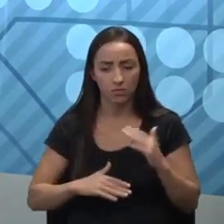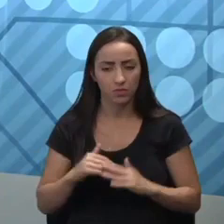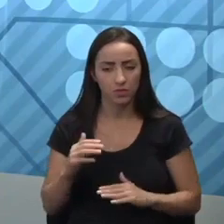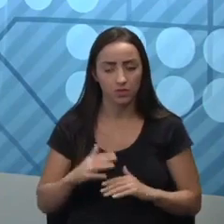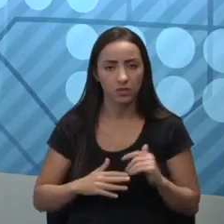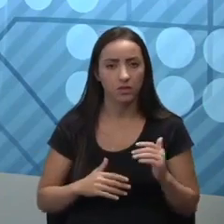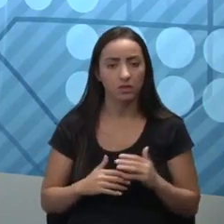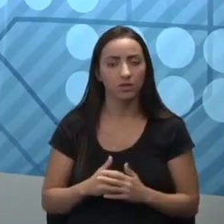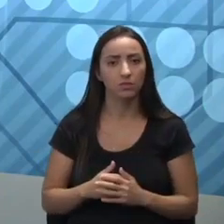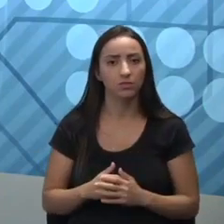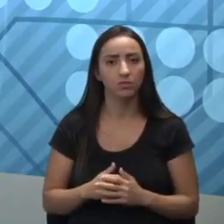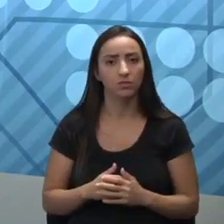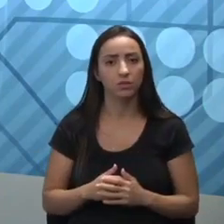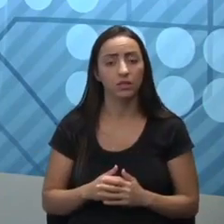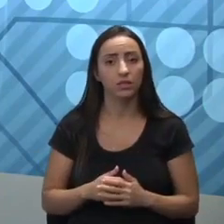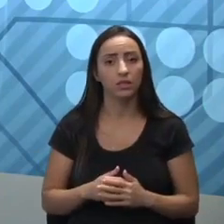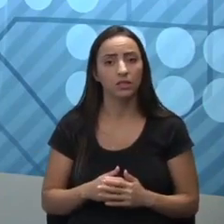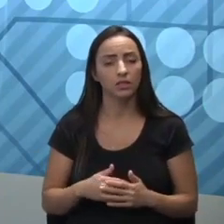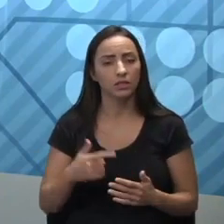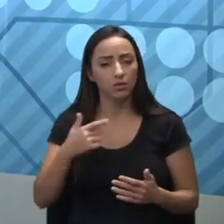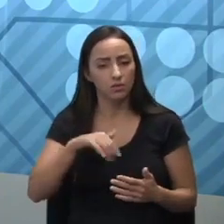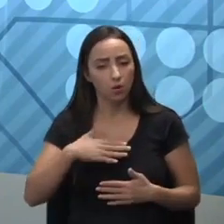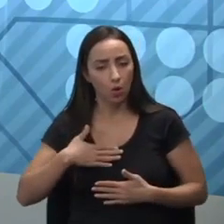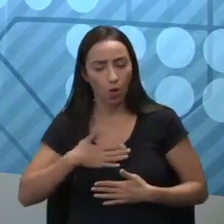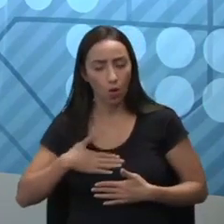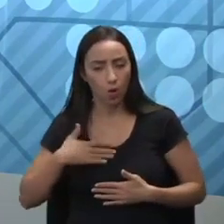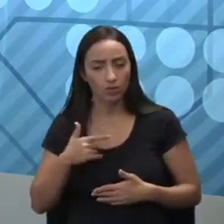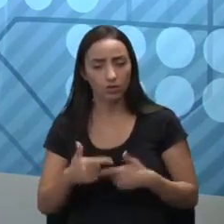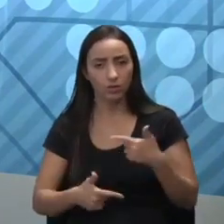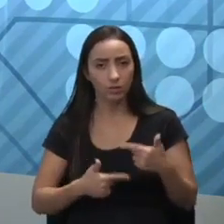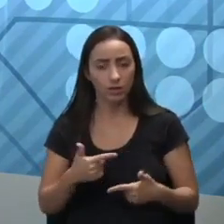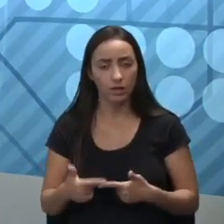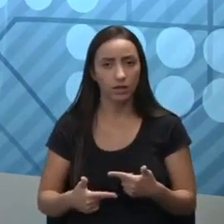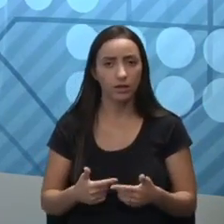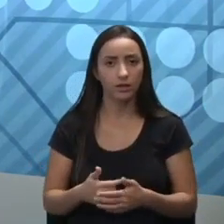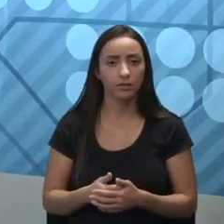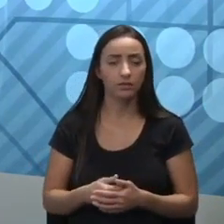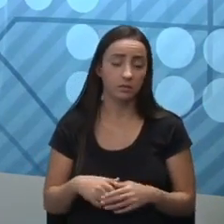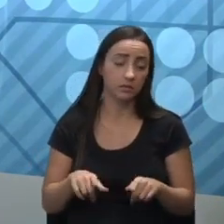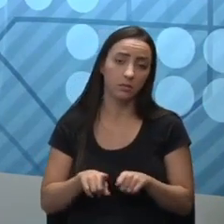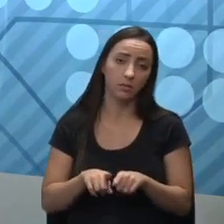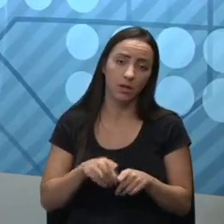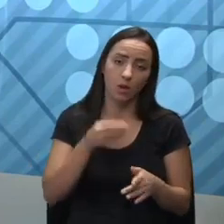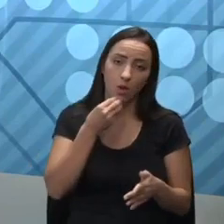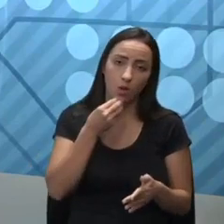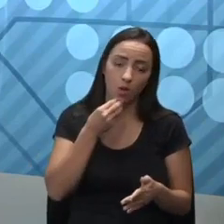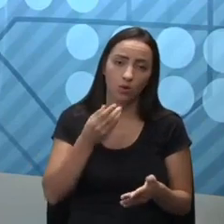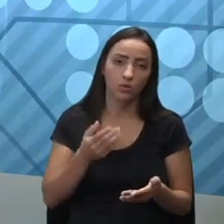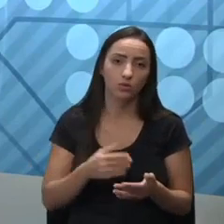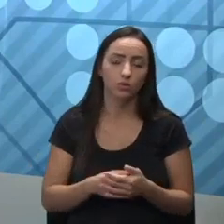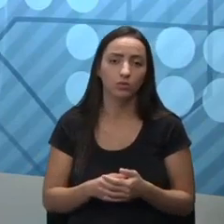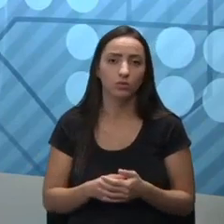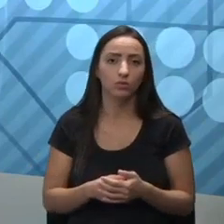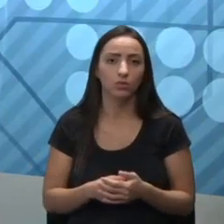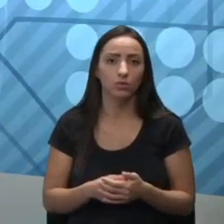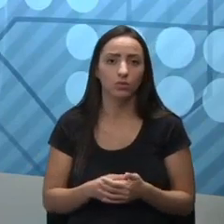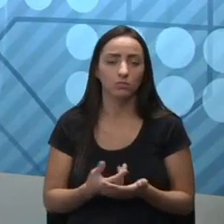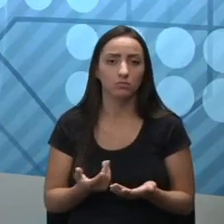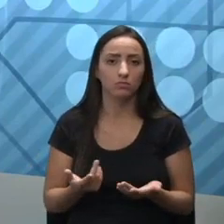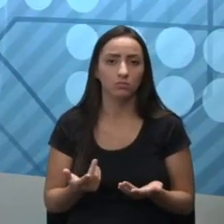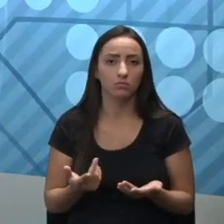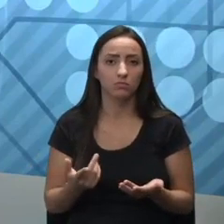essa profissão ela traz prazer para a gente e também, né, claro, os aspectos concretos que é da